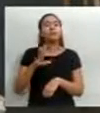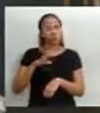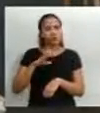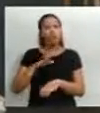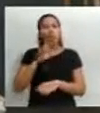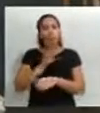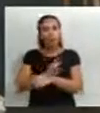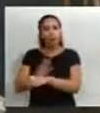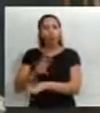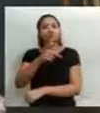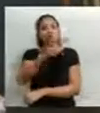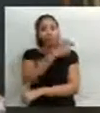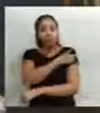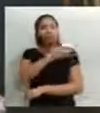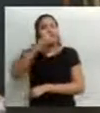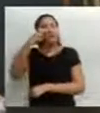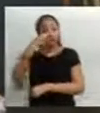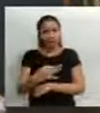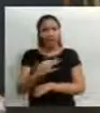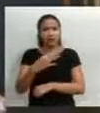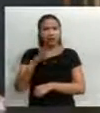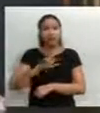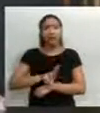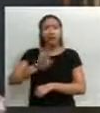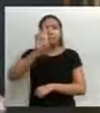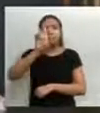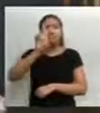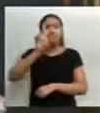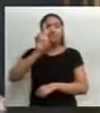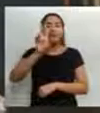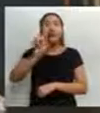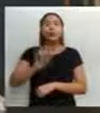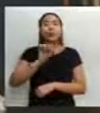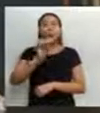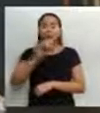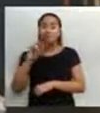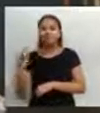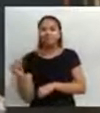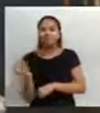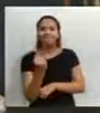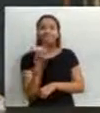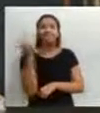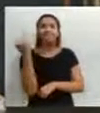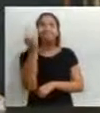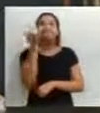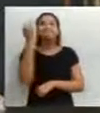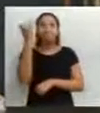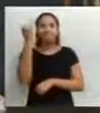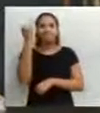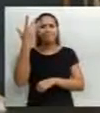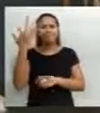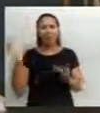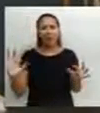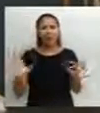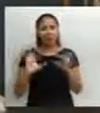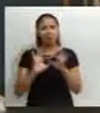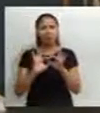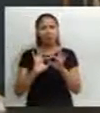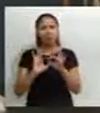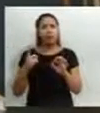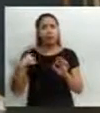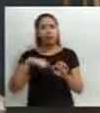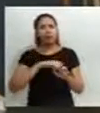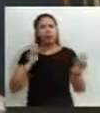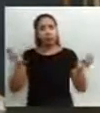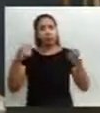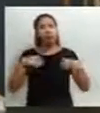possam estar imunizados, protegidos e certamente isto representará um importante